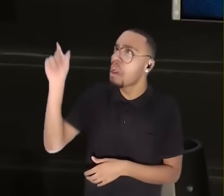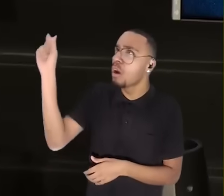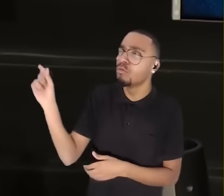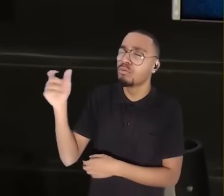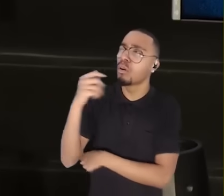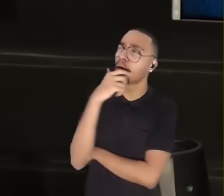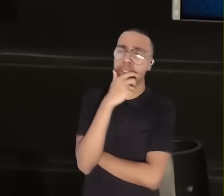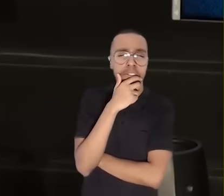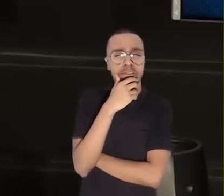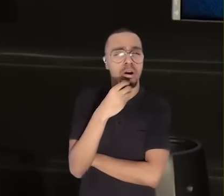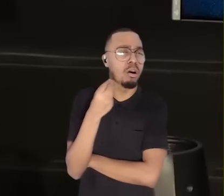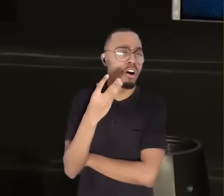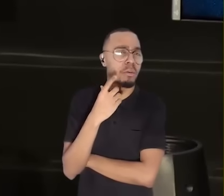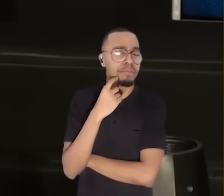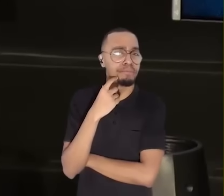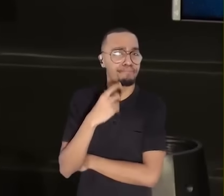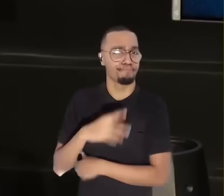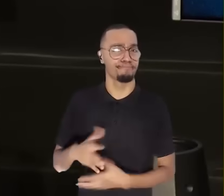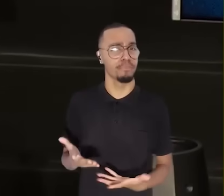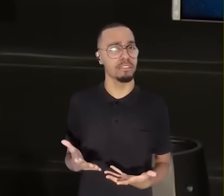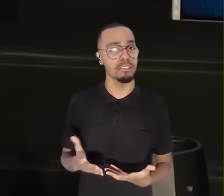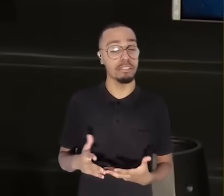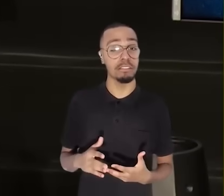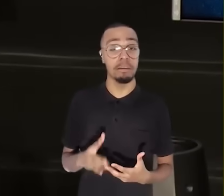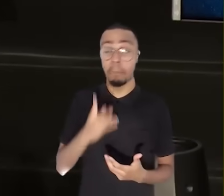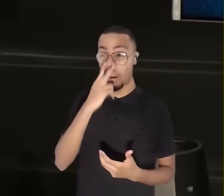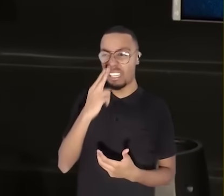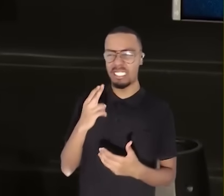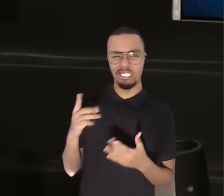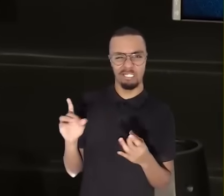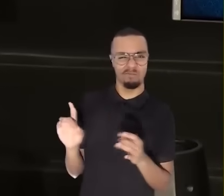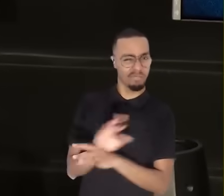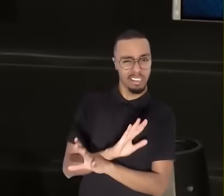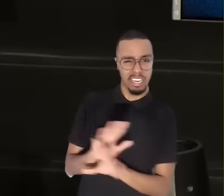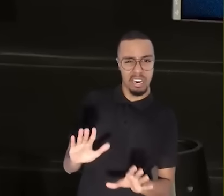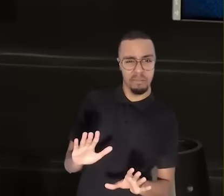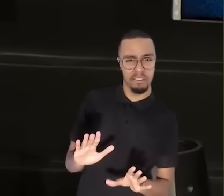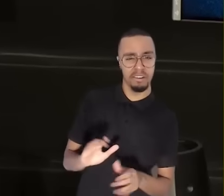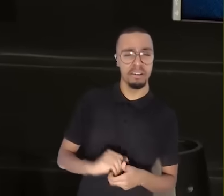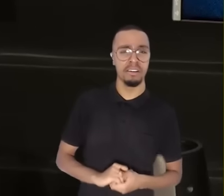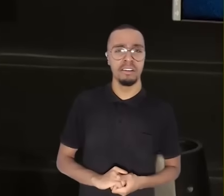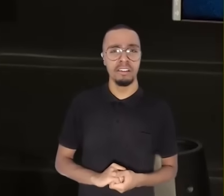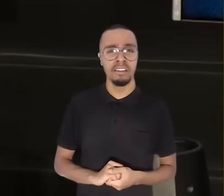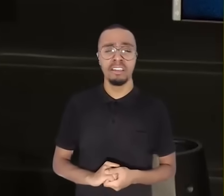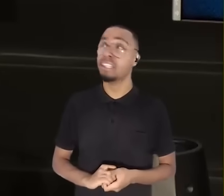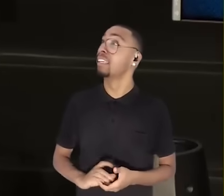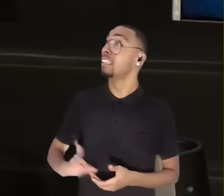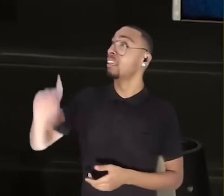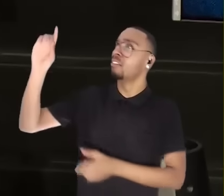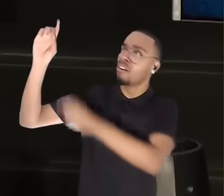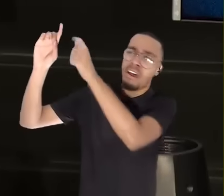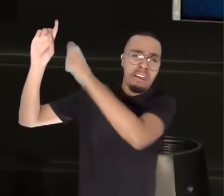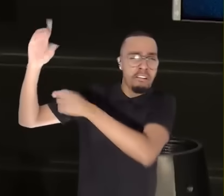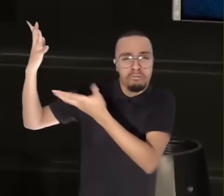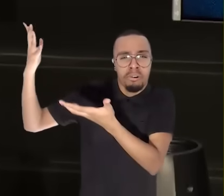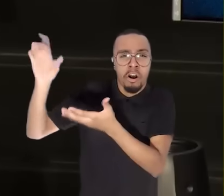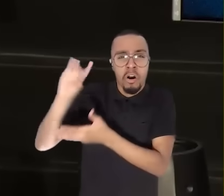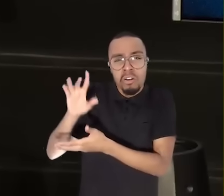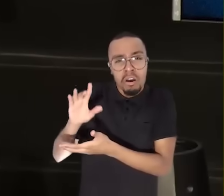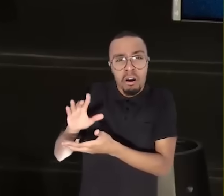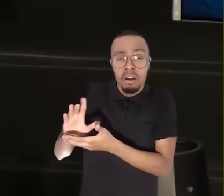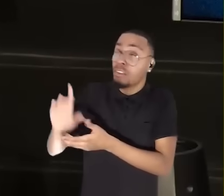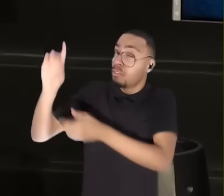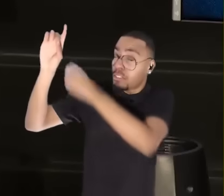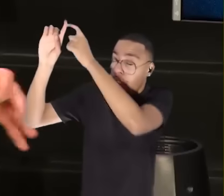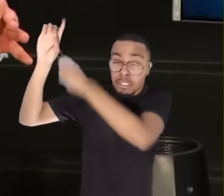feliz. O eu sou é um verbo que logo puxa um adjetivo, e Deus não dá a ele um adjetivo. Deus disse, você vai